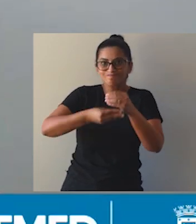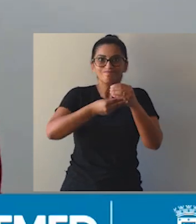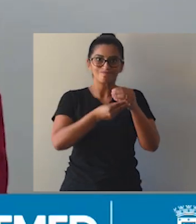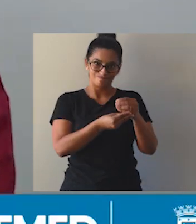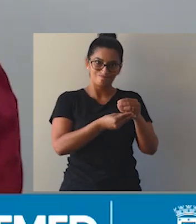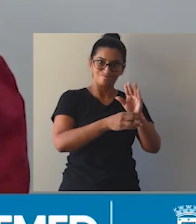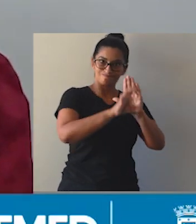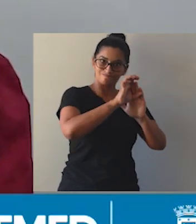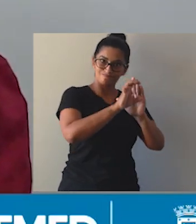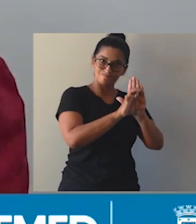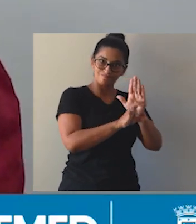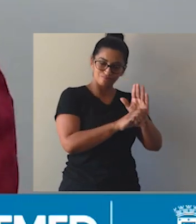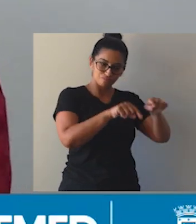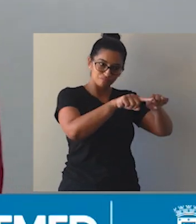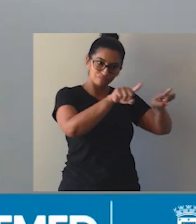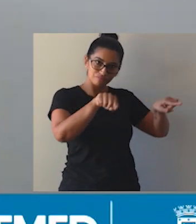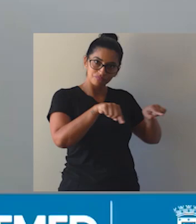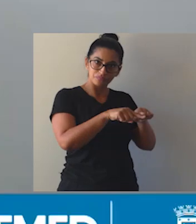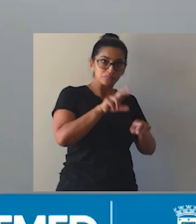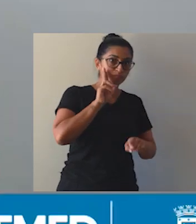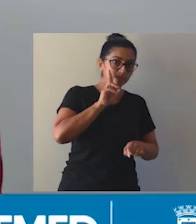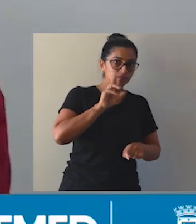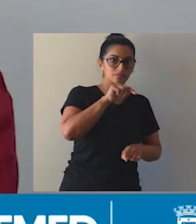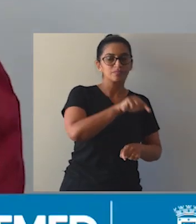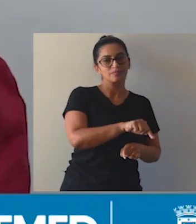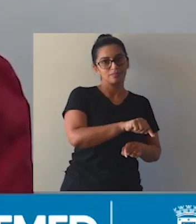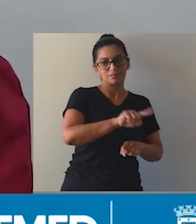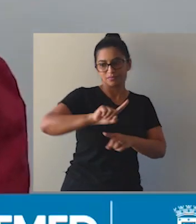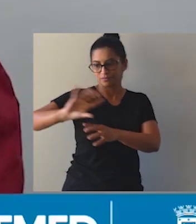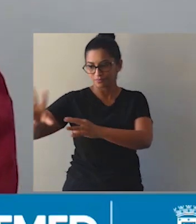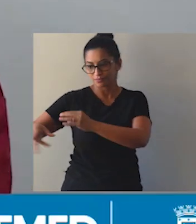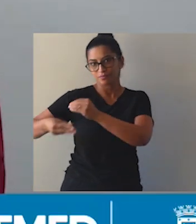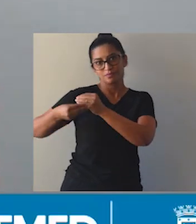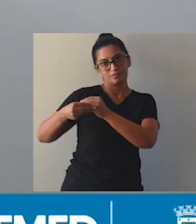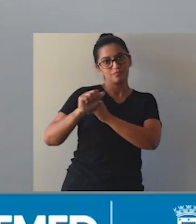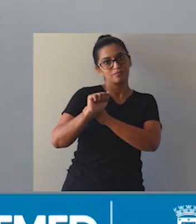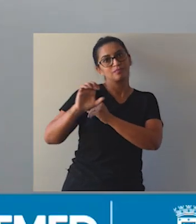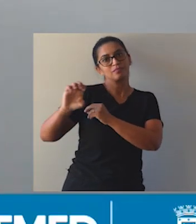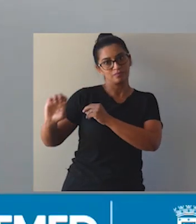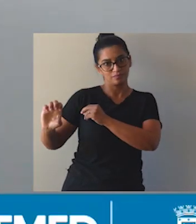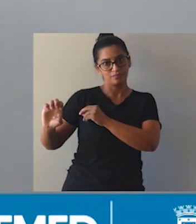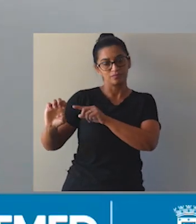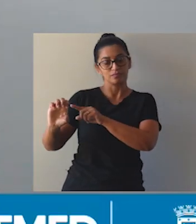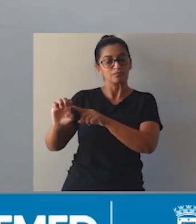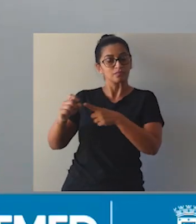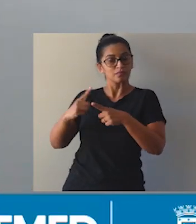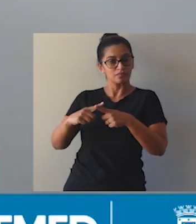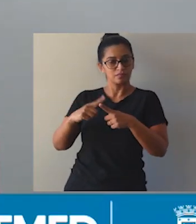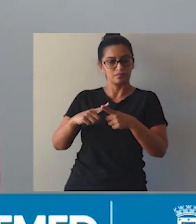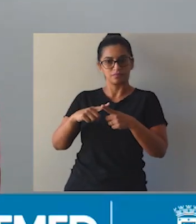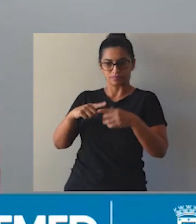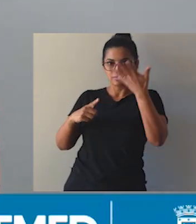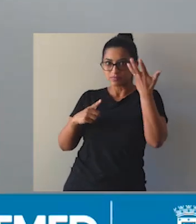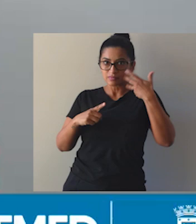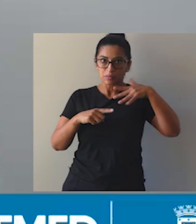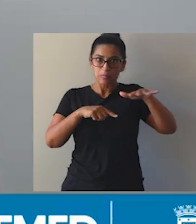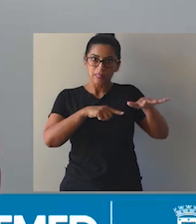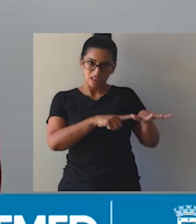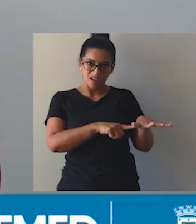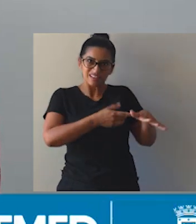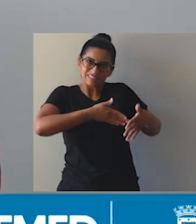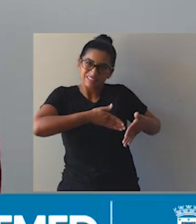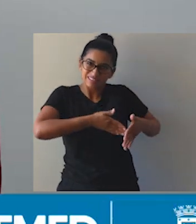deficiência visual, que nasceu, né, com a cegueira principalmente, ela precisa de muitos estímulos